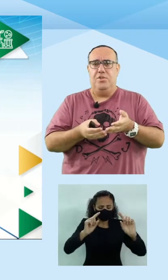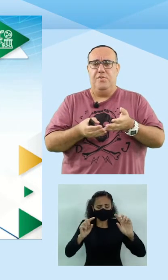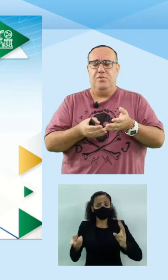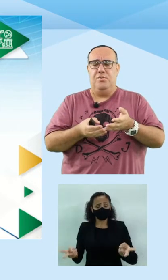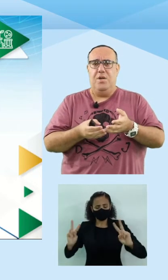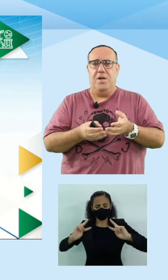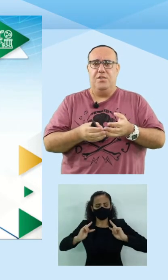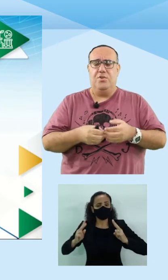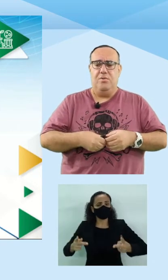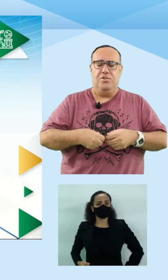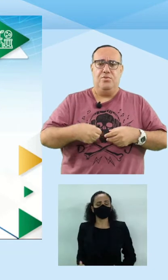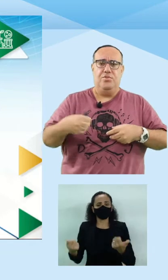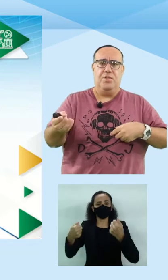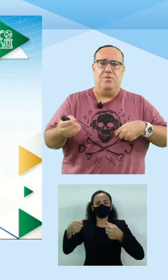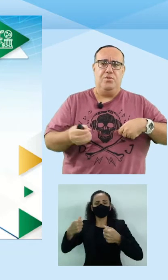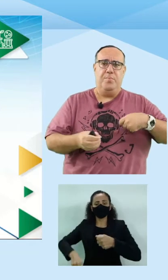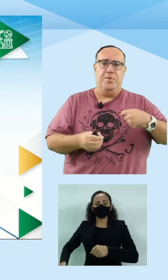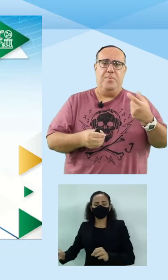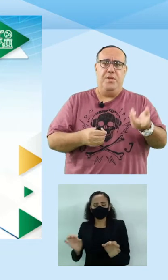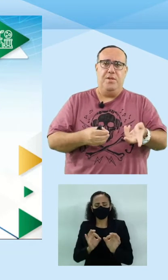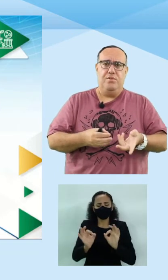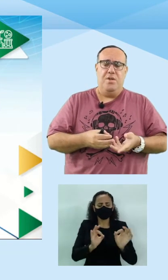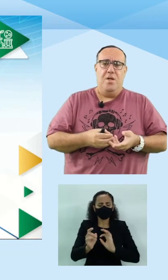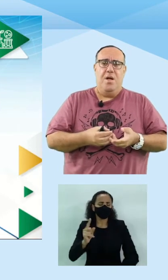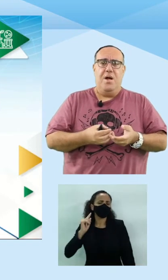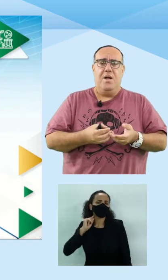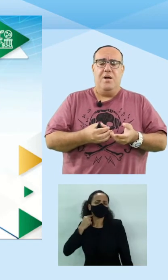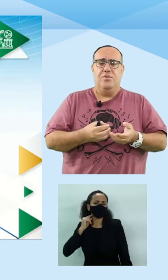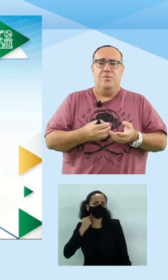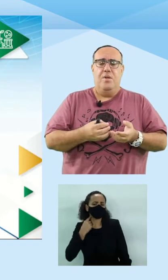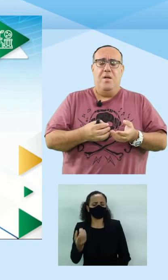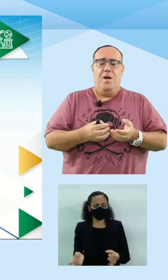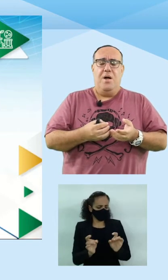nos seus devidos lugares, jogar o lixo no chão, entupindo banheiros, a